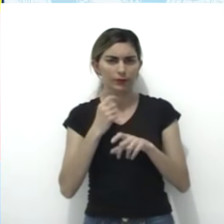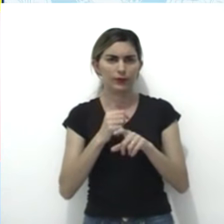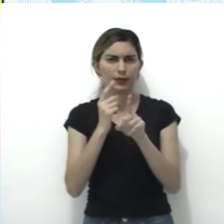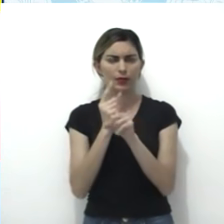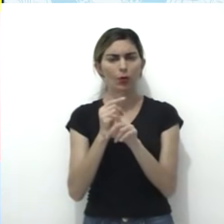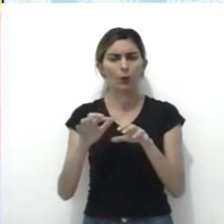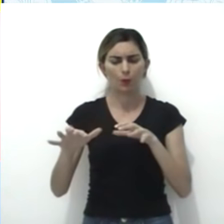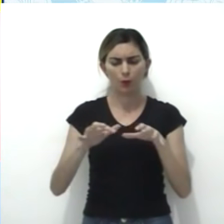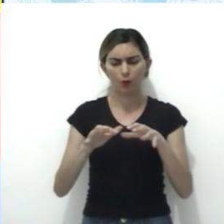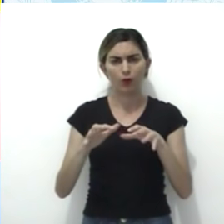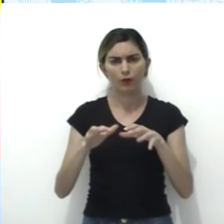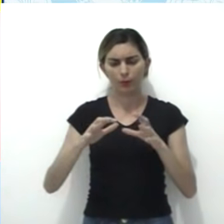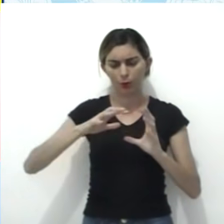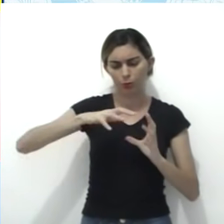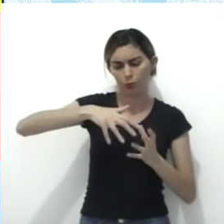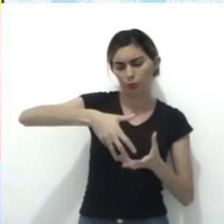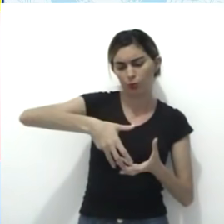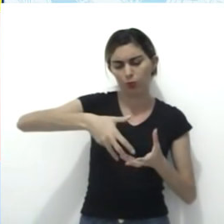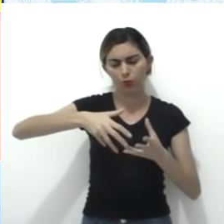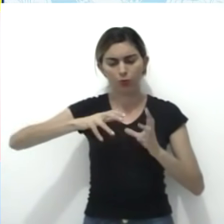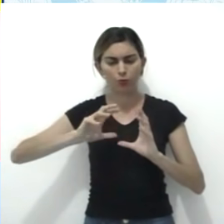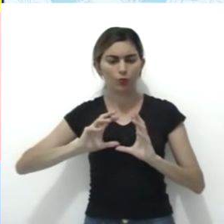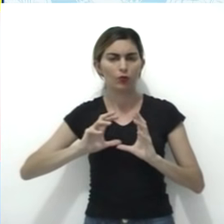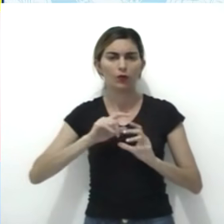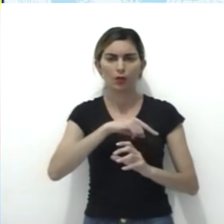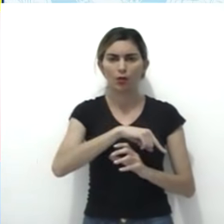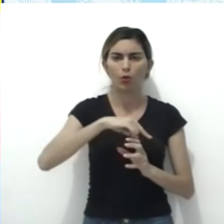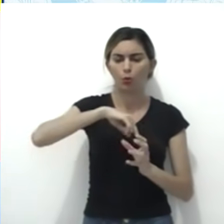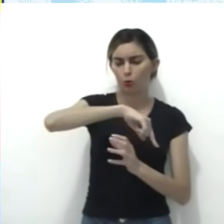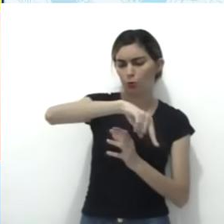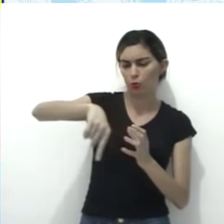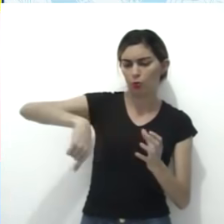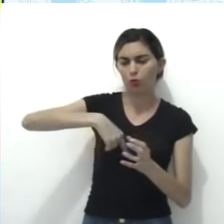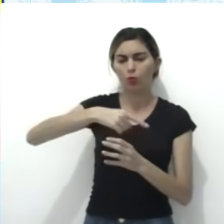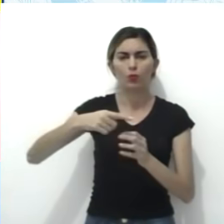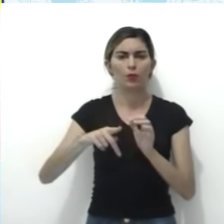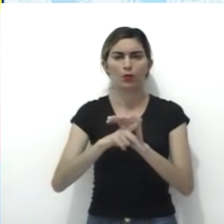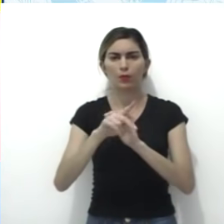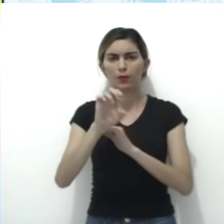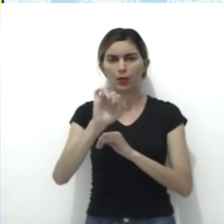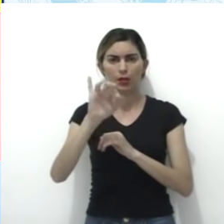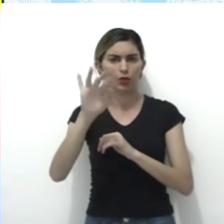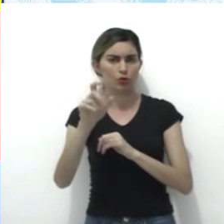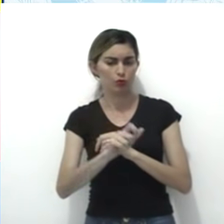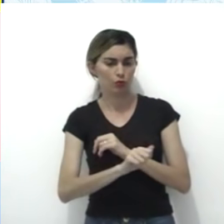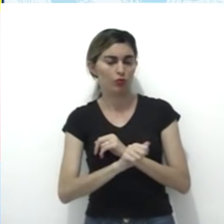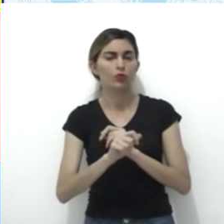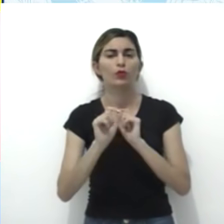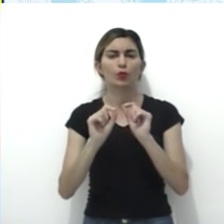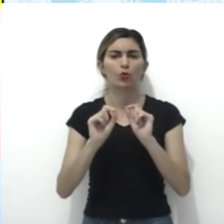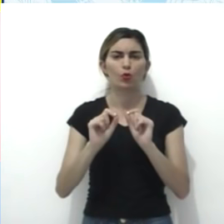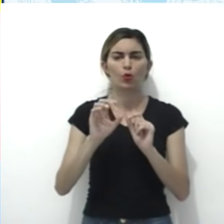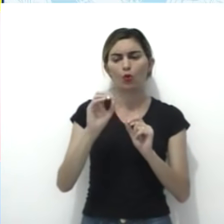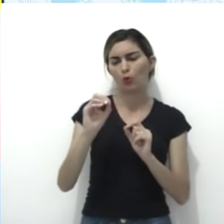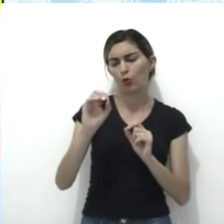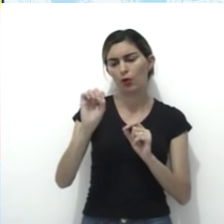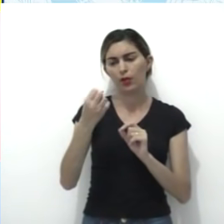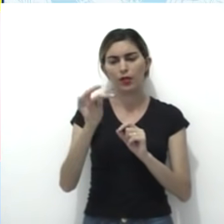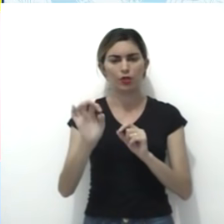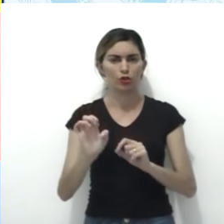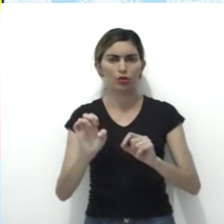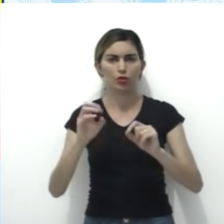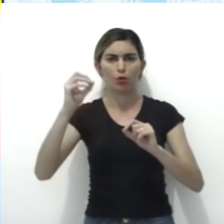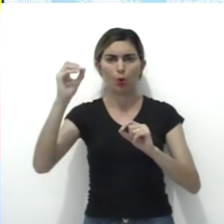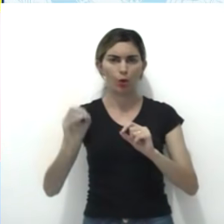gente pode observar o movimento que é realizado pelo planeta terra em torno do próprio eixo no sentido de